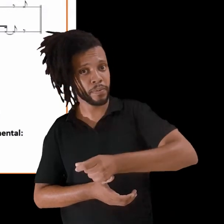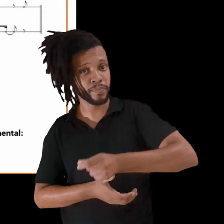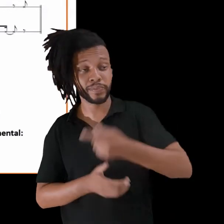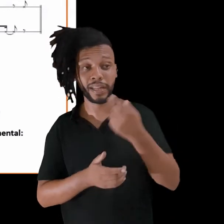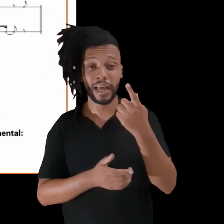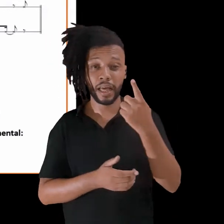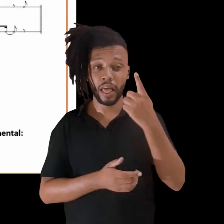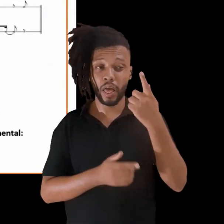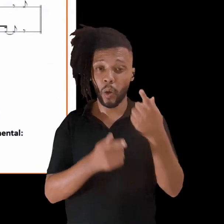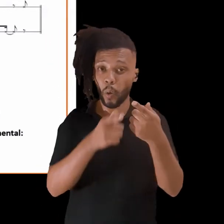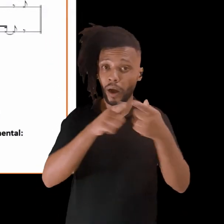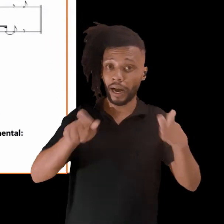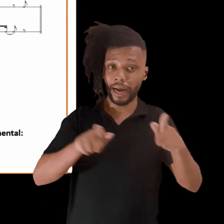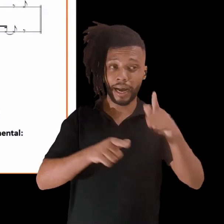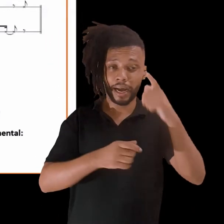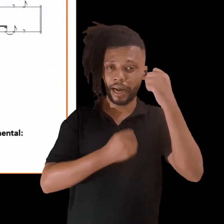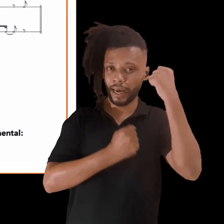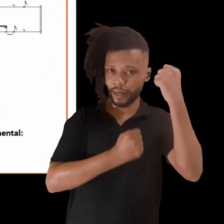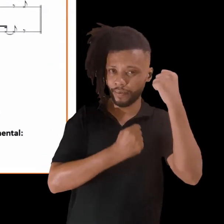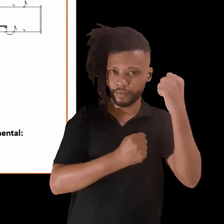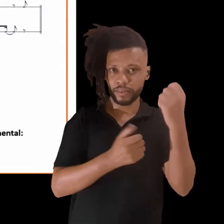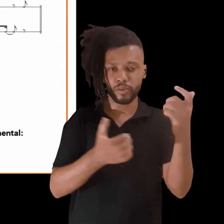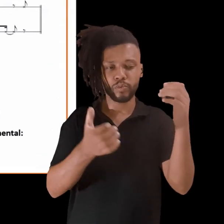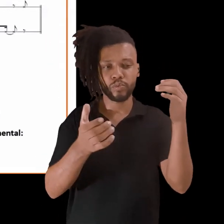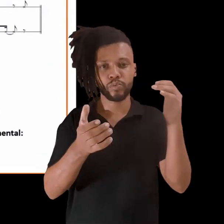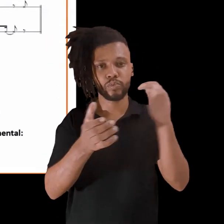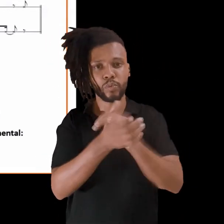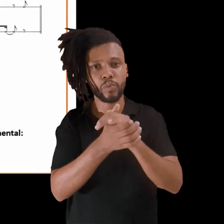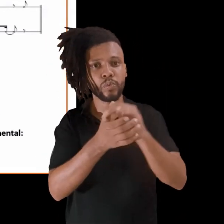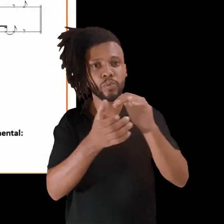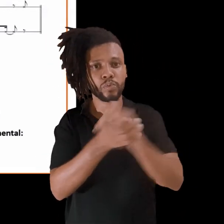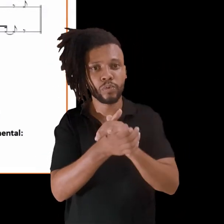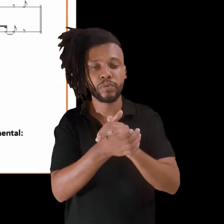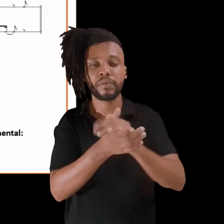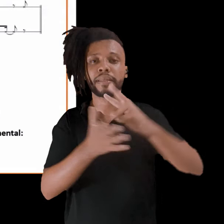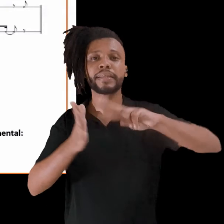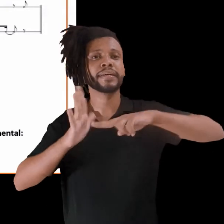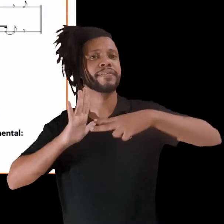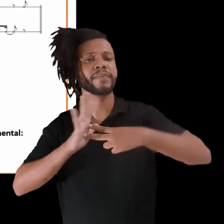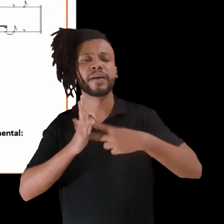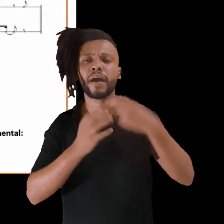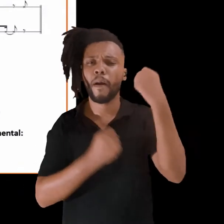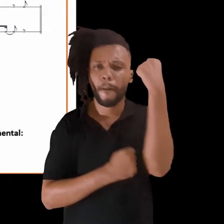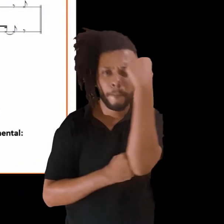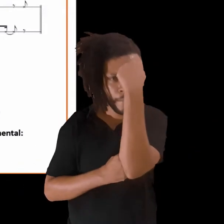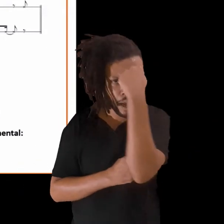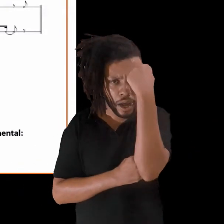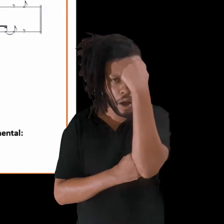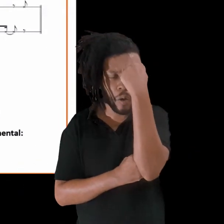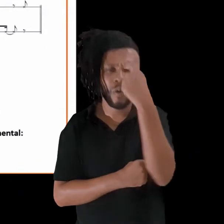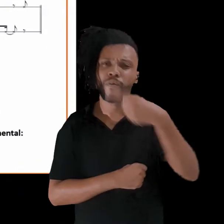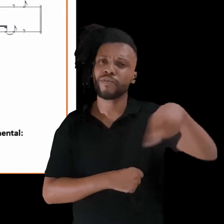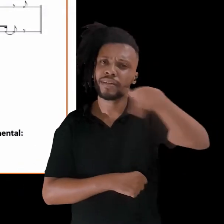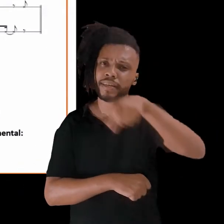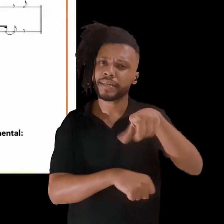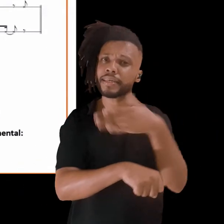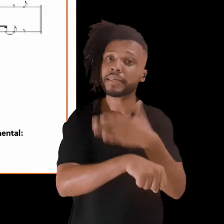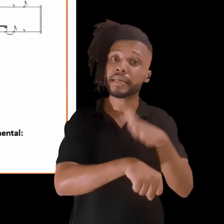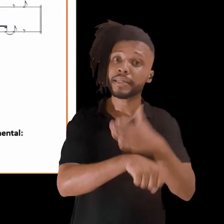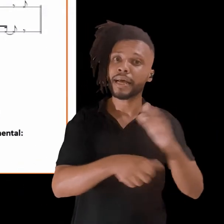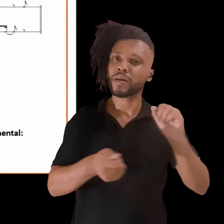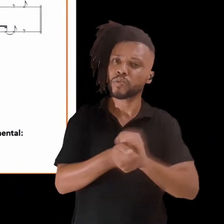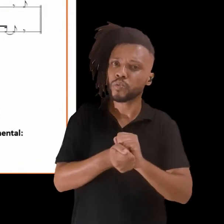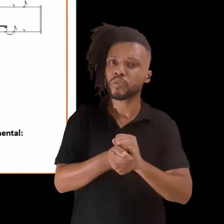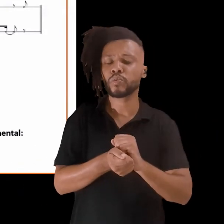grave. Tum, tum. É o baião. Tum, tum. Treina comigo.